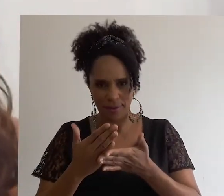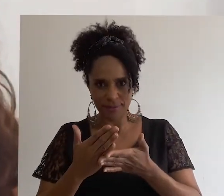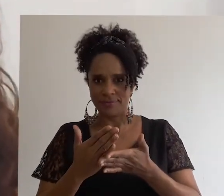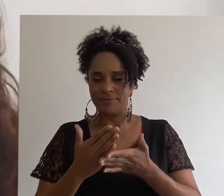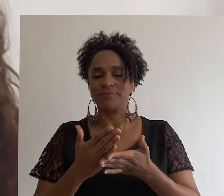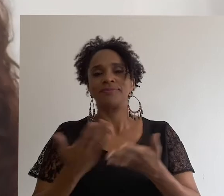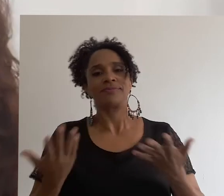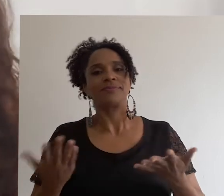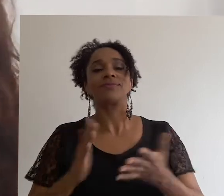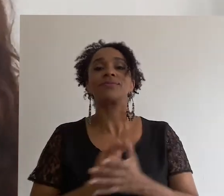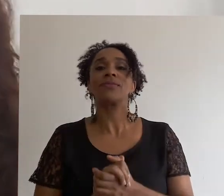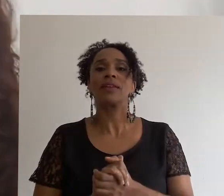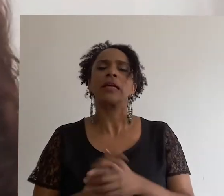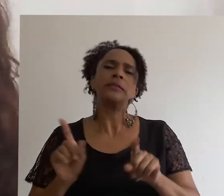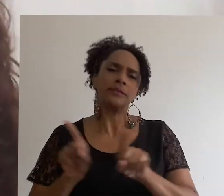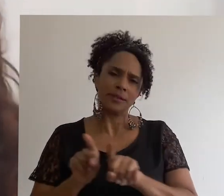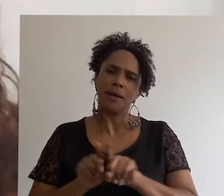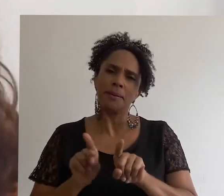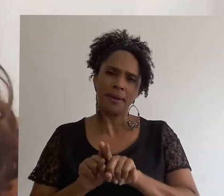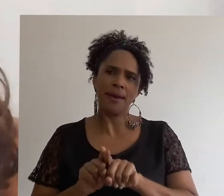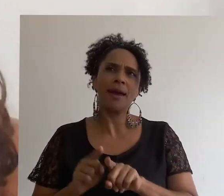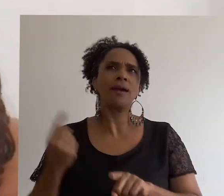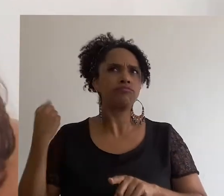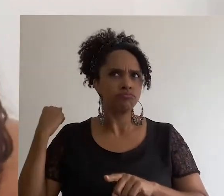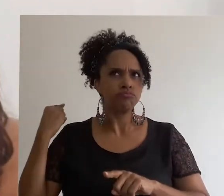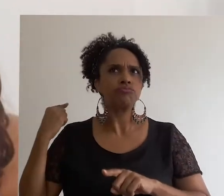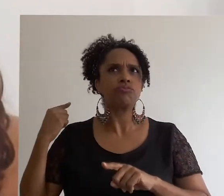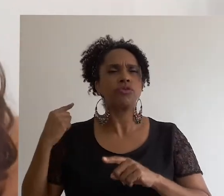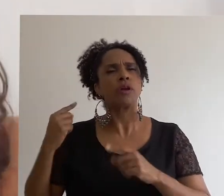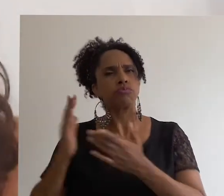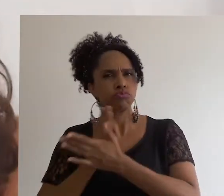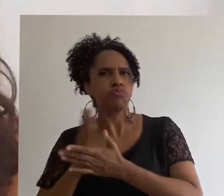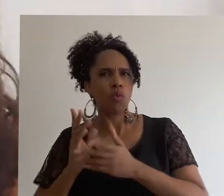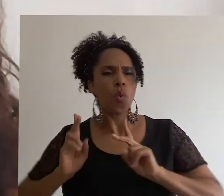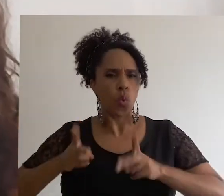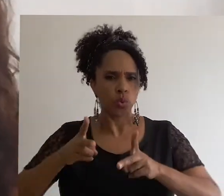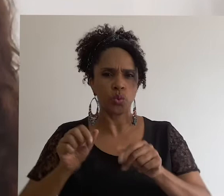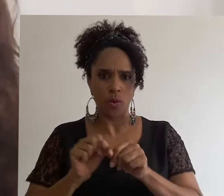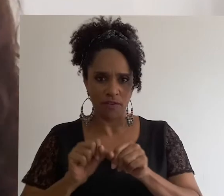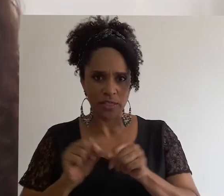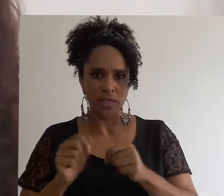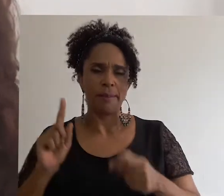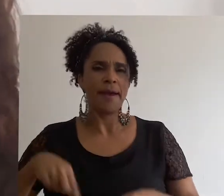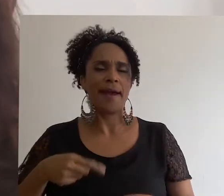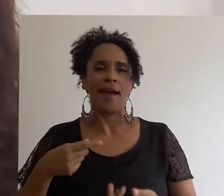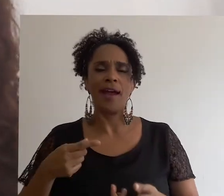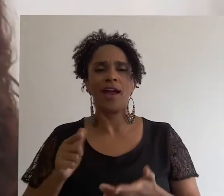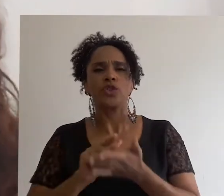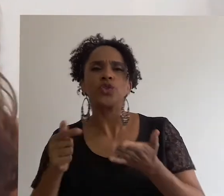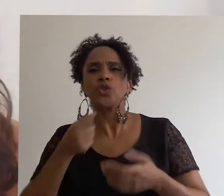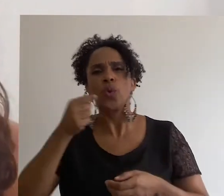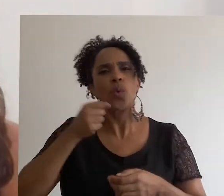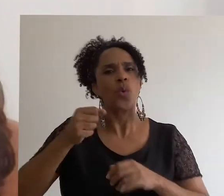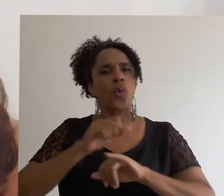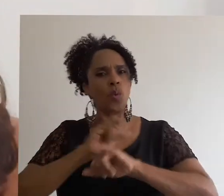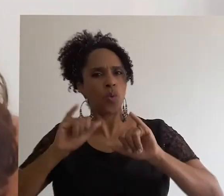a pandemia, além dos formatos tradicionais que a gente também continuou fazendo, que foram as matérias